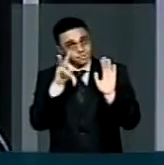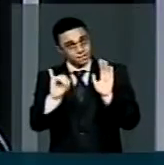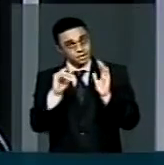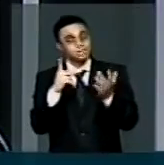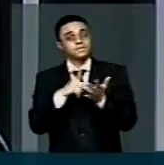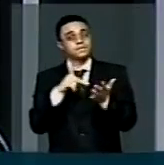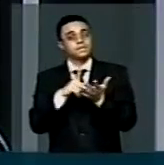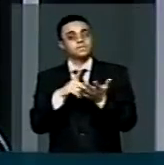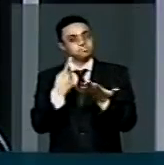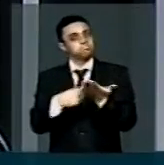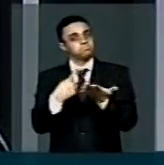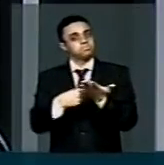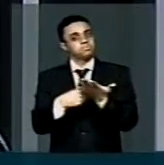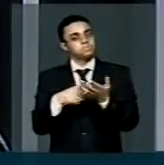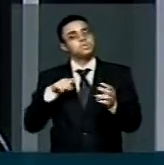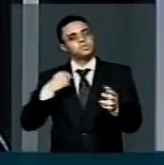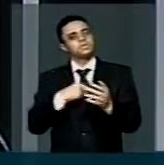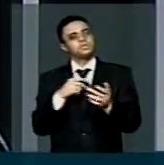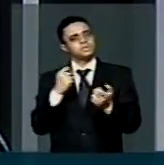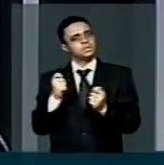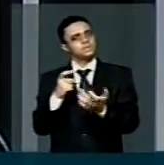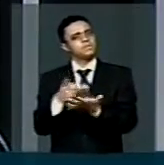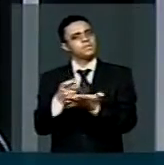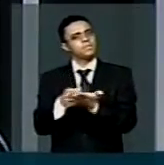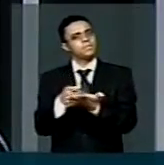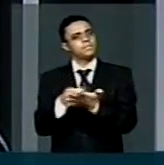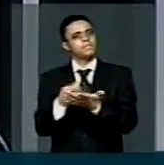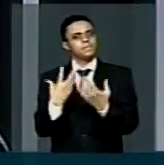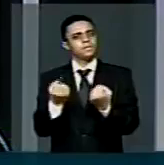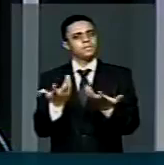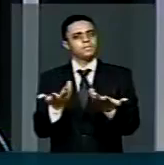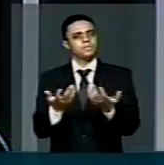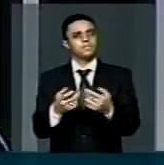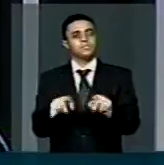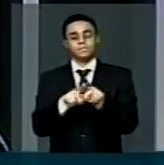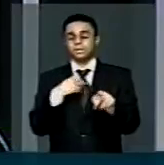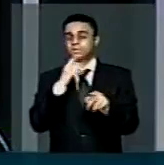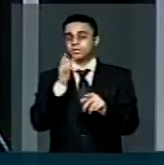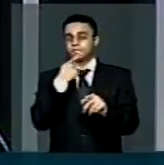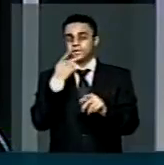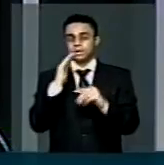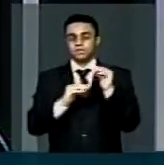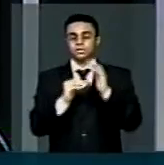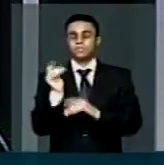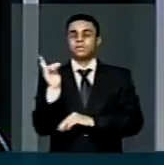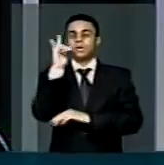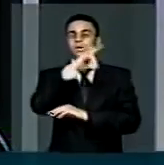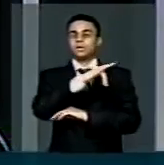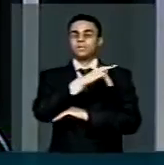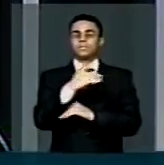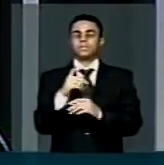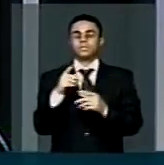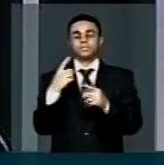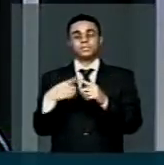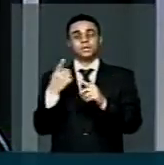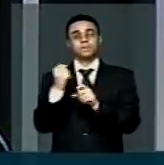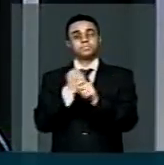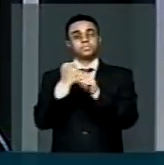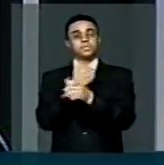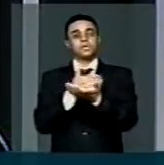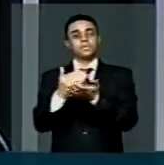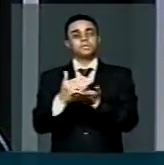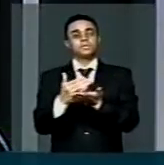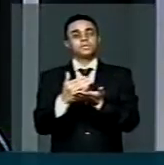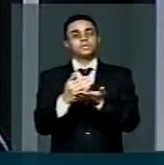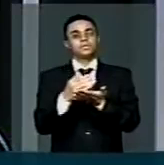cobrar. Aliás, senhor presidente, eu mencionei há pouco aqui o Aeroporto Internacional do Galeão. Sua reforma começou em 2008, ou